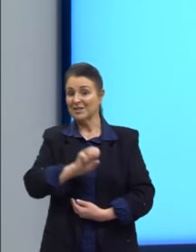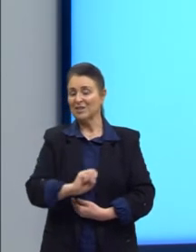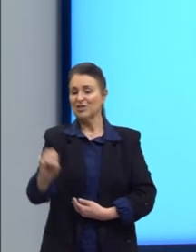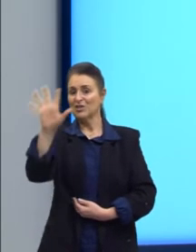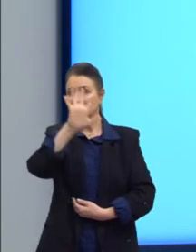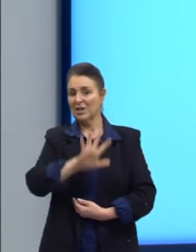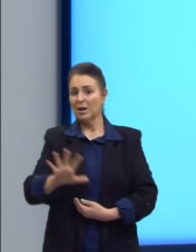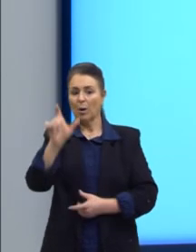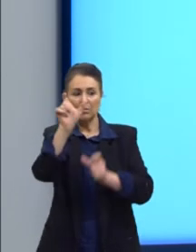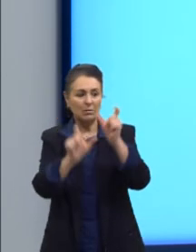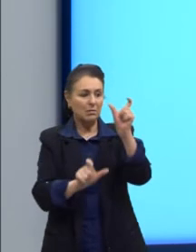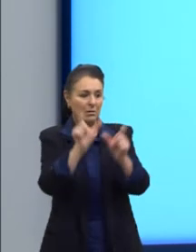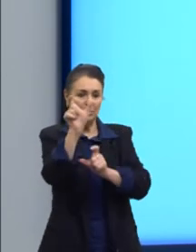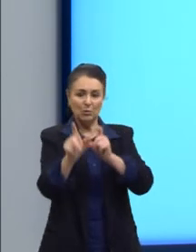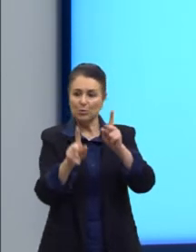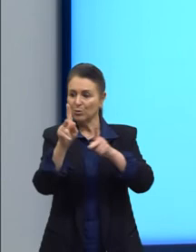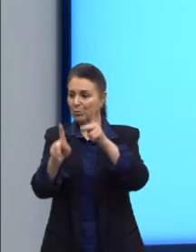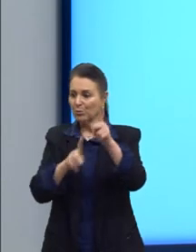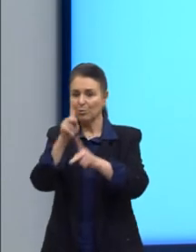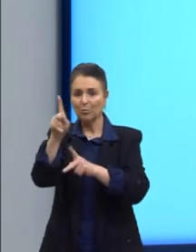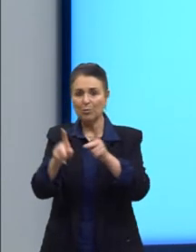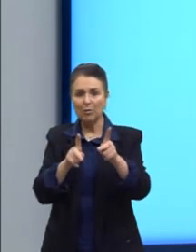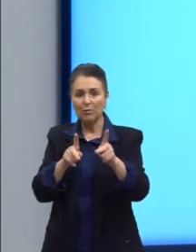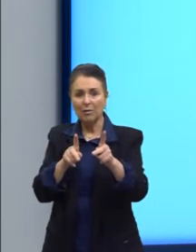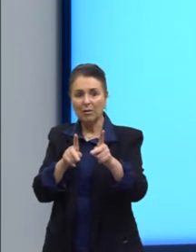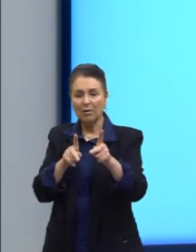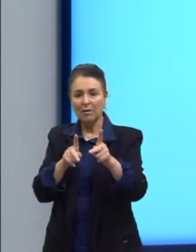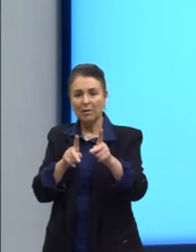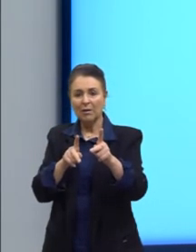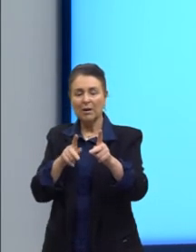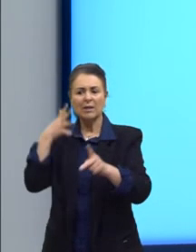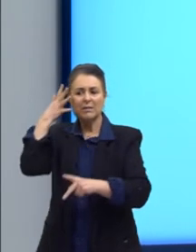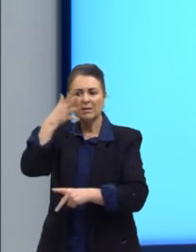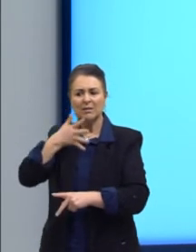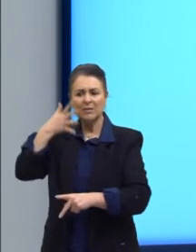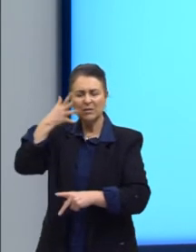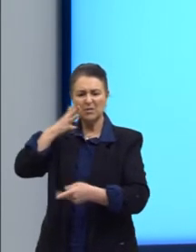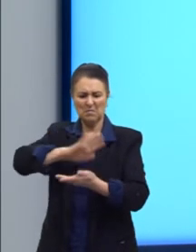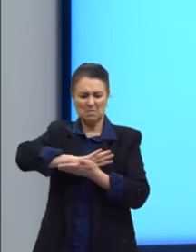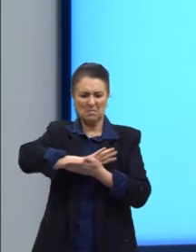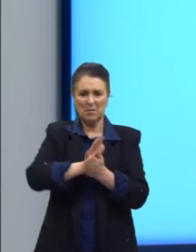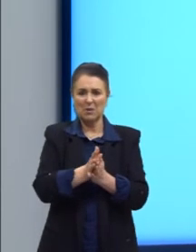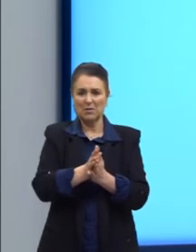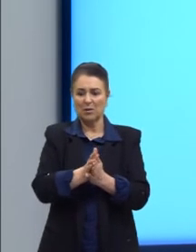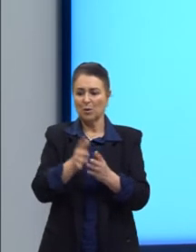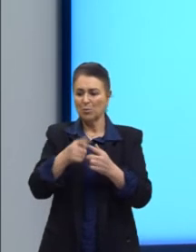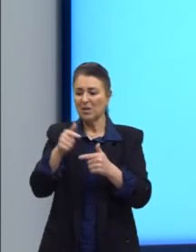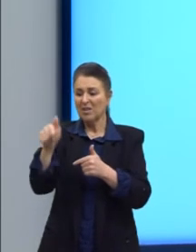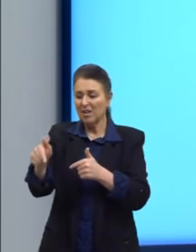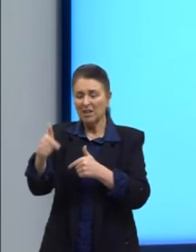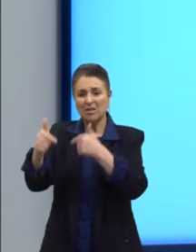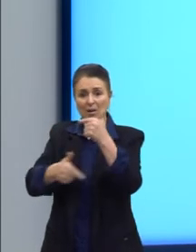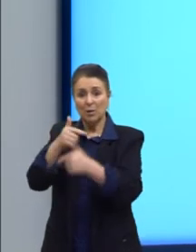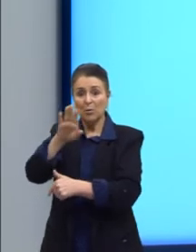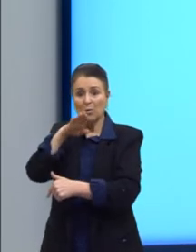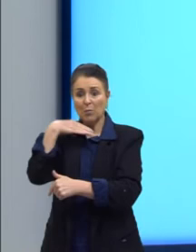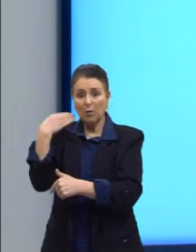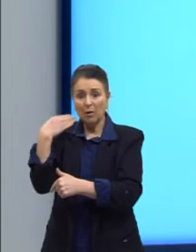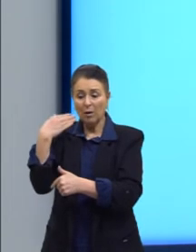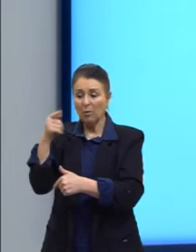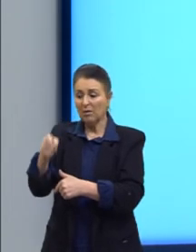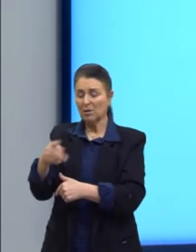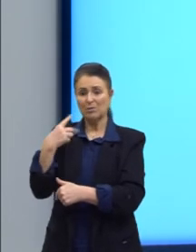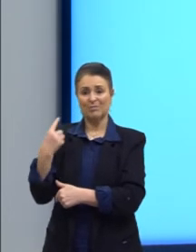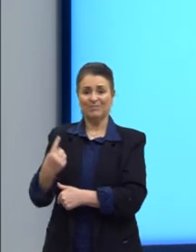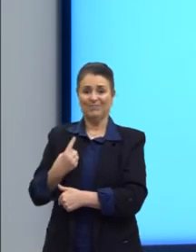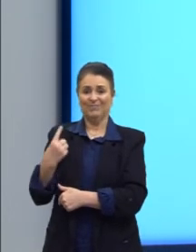né do povo que dá esse discurso preconceituoso a esse trabalhador que no momento que não está